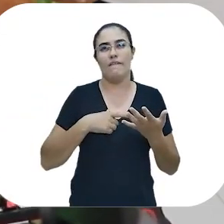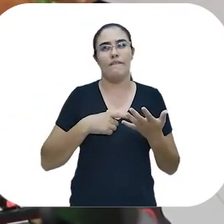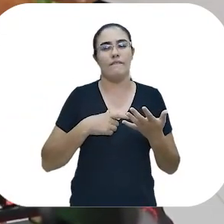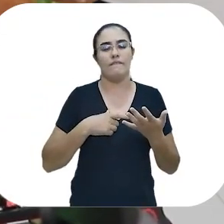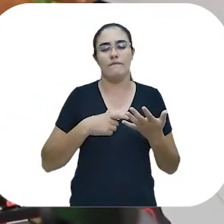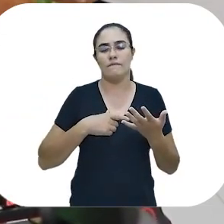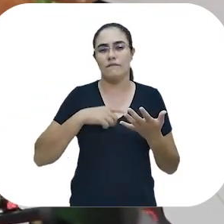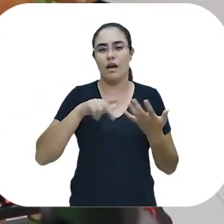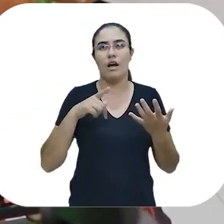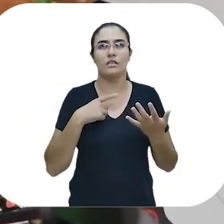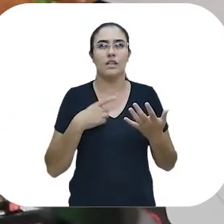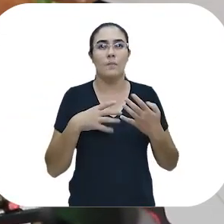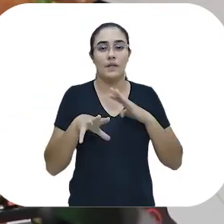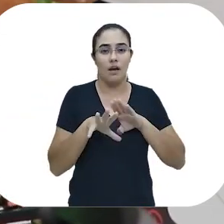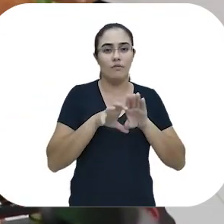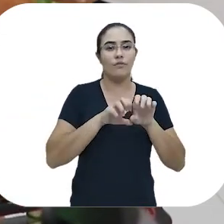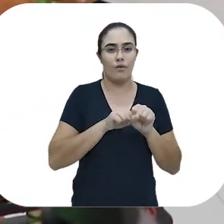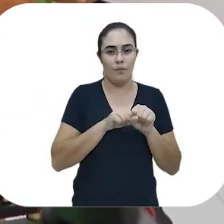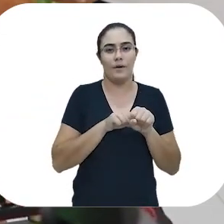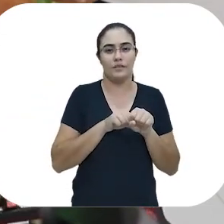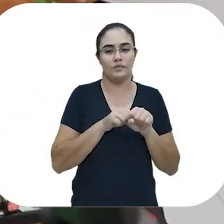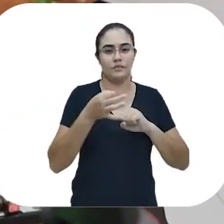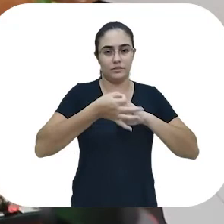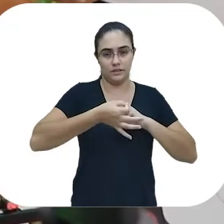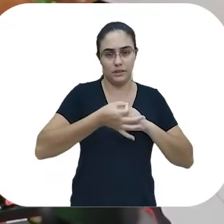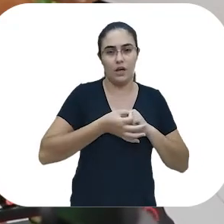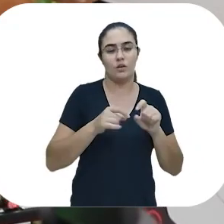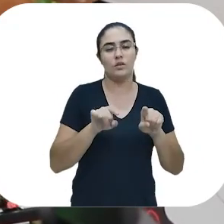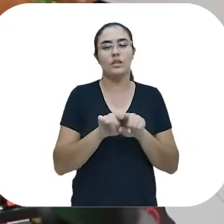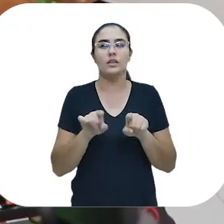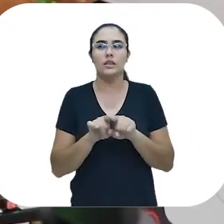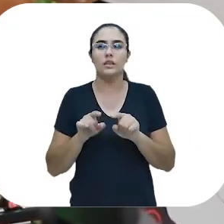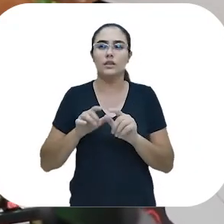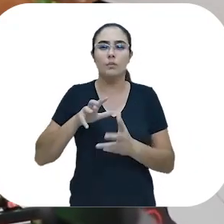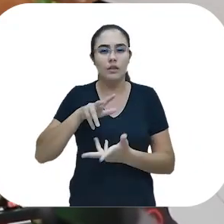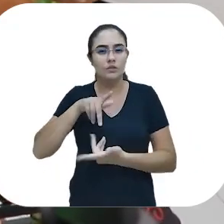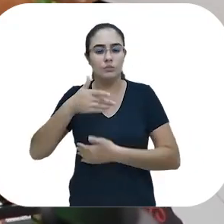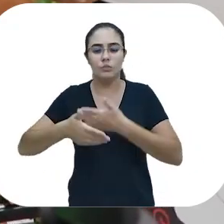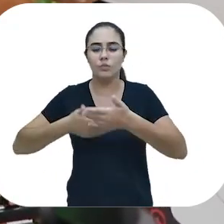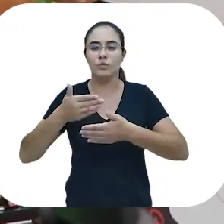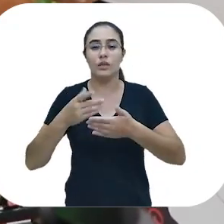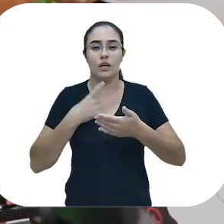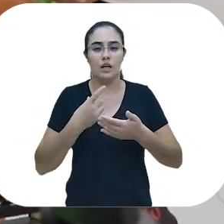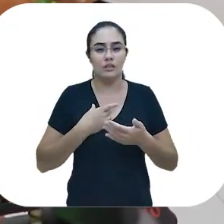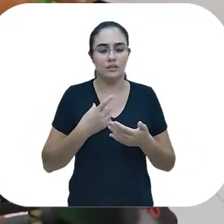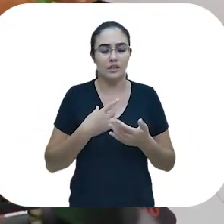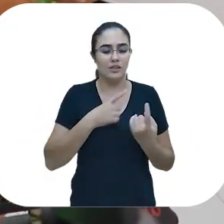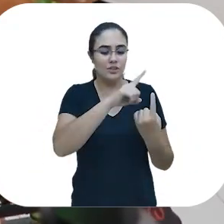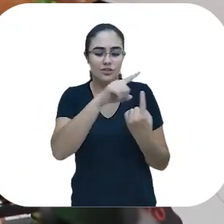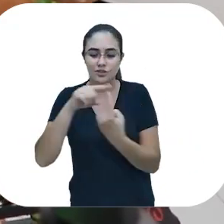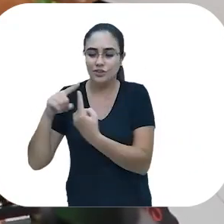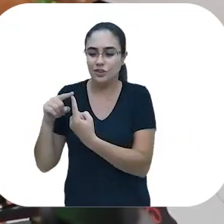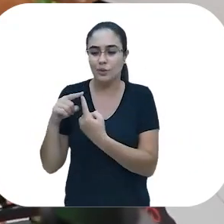né? Eu passei tanto na minha formação de mundo como na formação acadêmica, eu passo por uma diversidade, né,